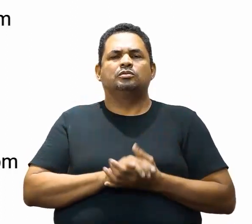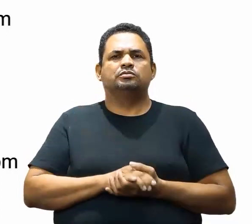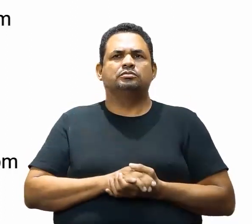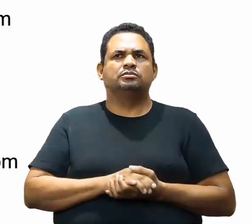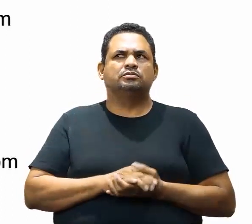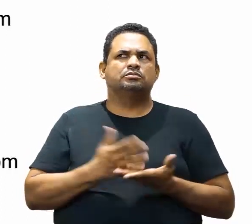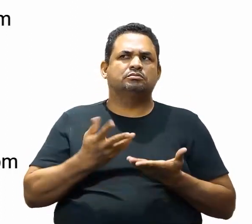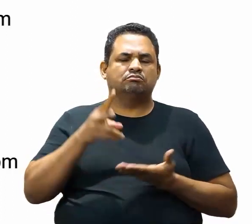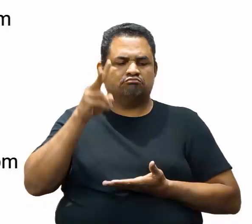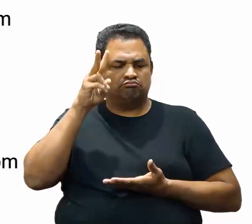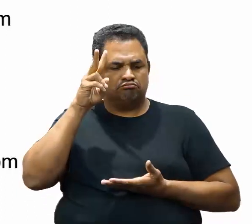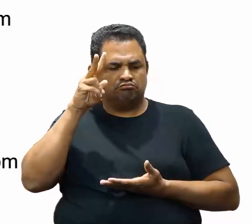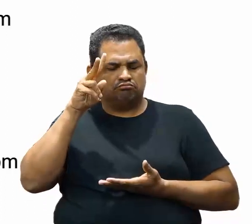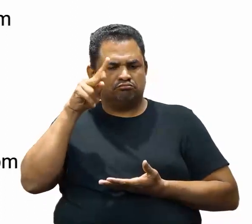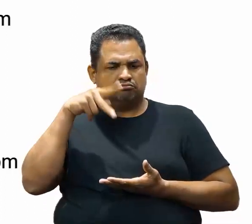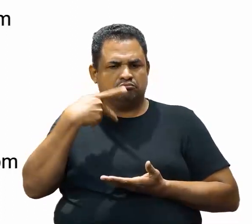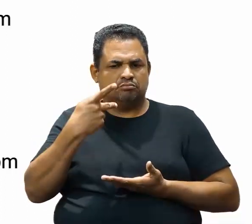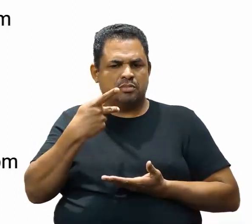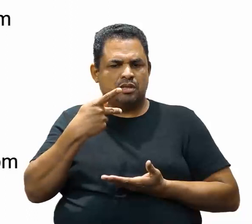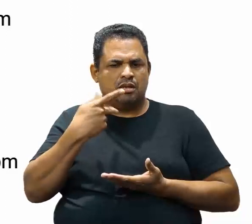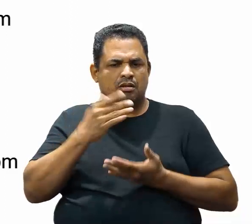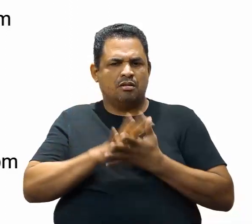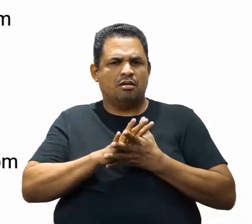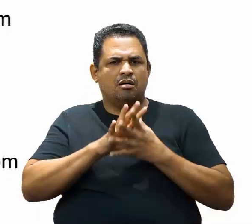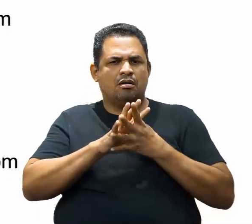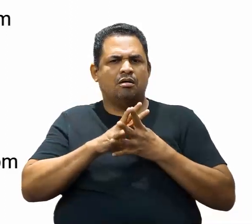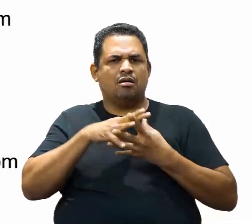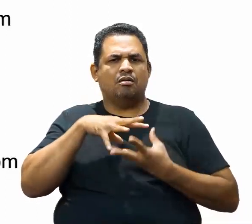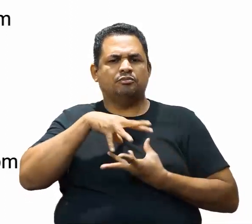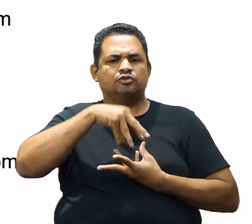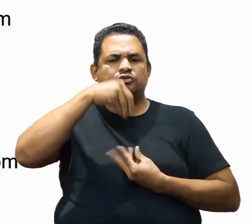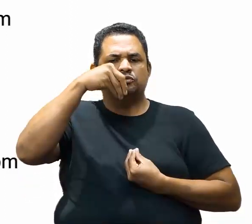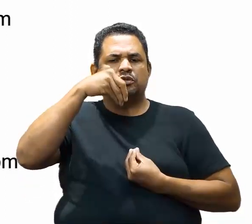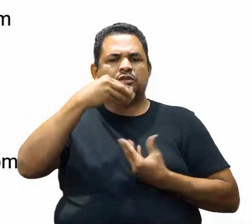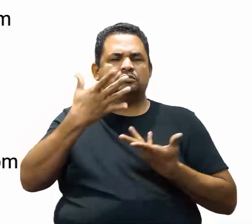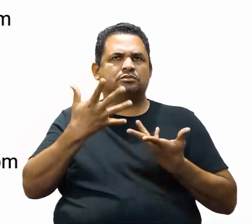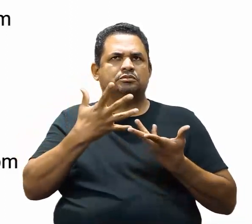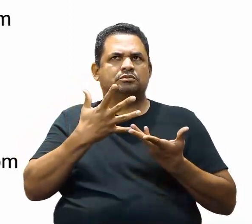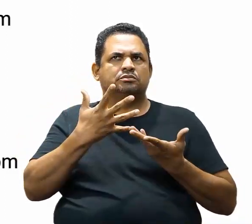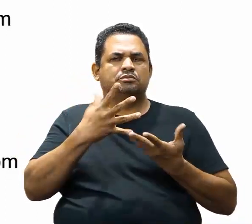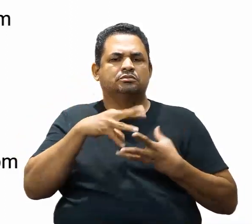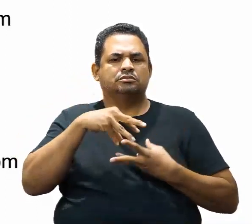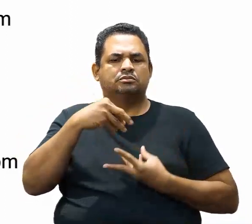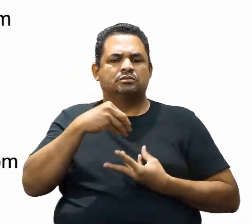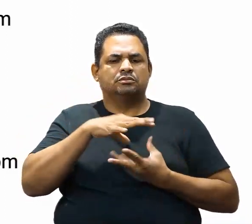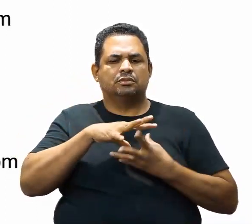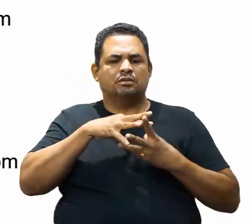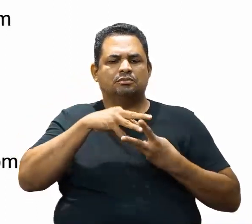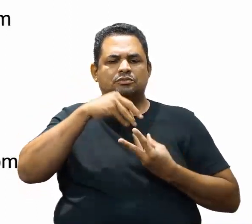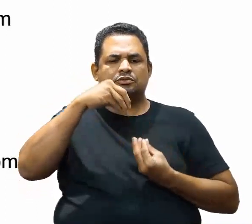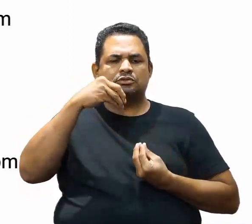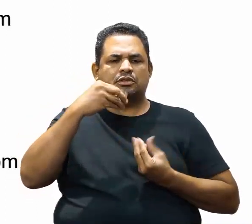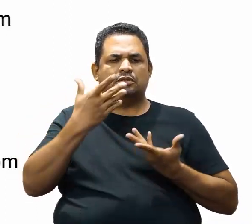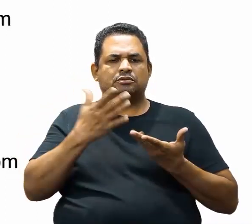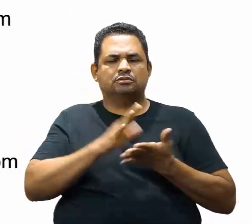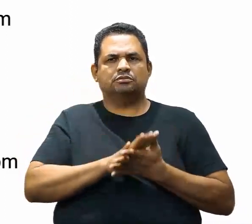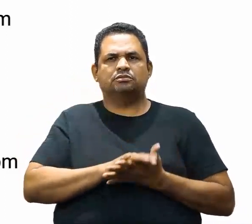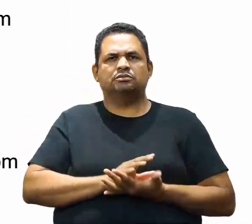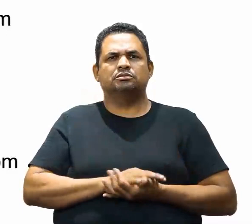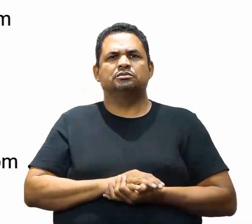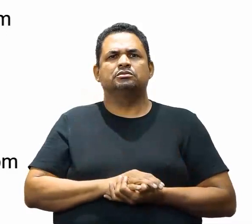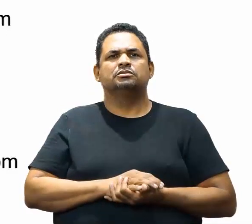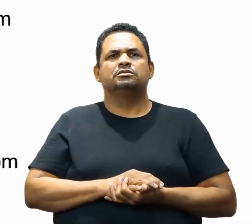referir a elementos abstratos ou inanimados, ou ainda a ilustrados. Você pode pensar da seguinte forma, seria